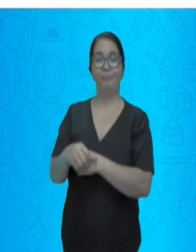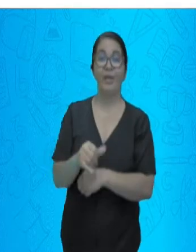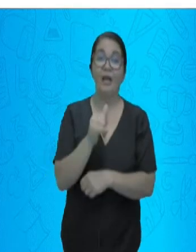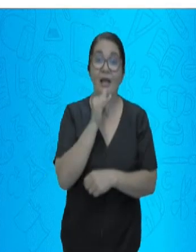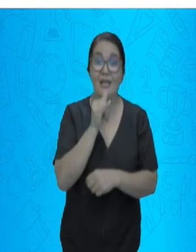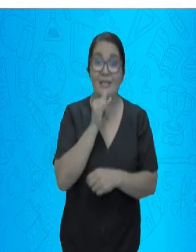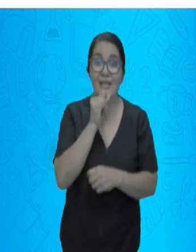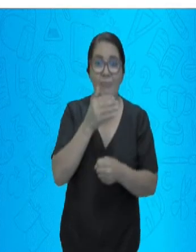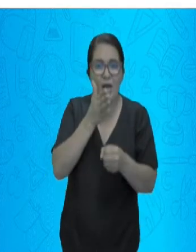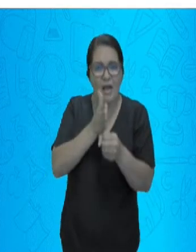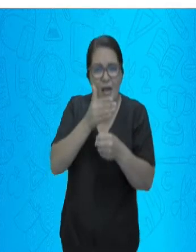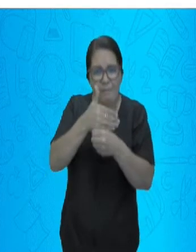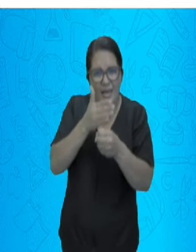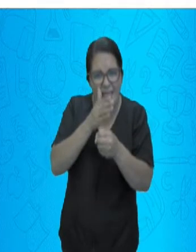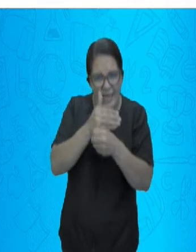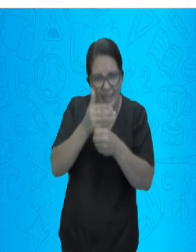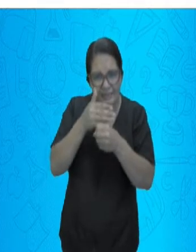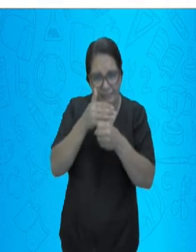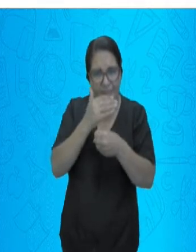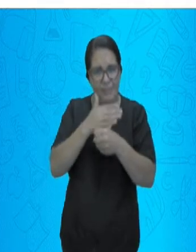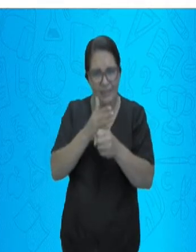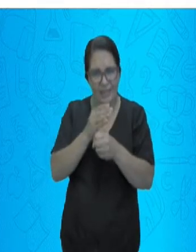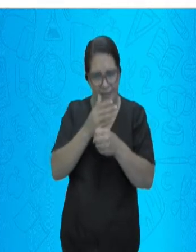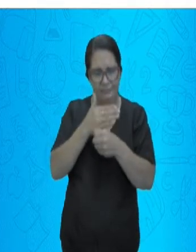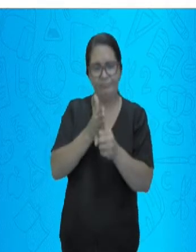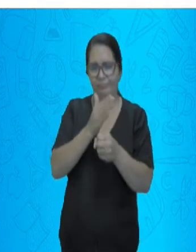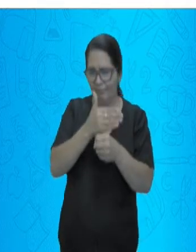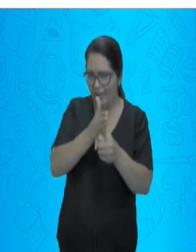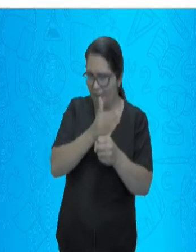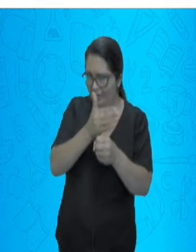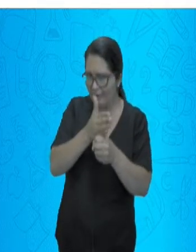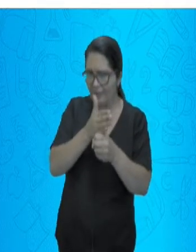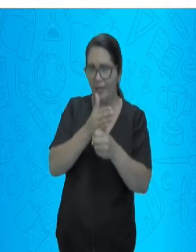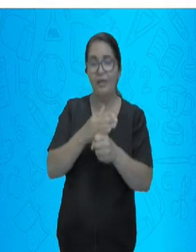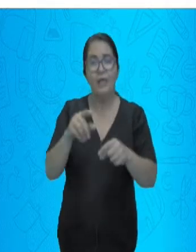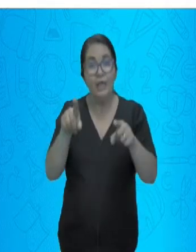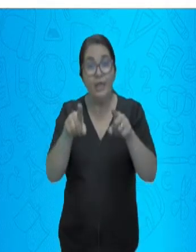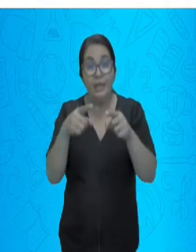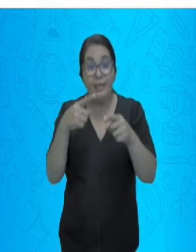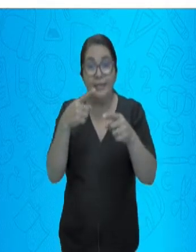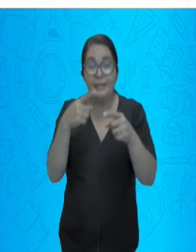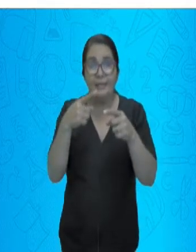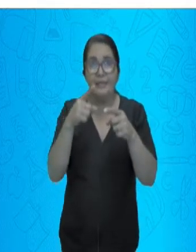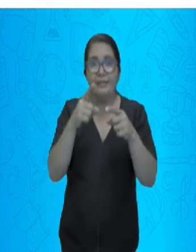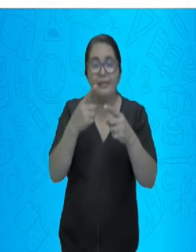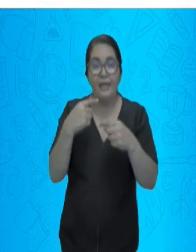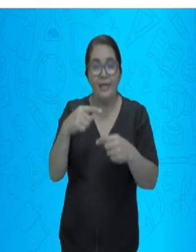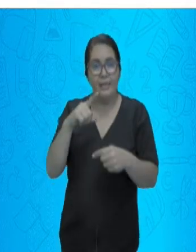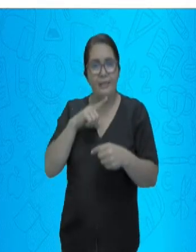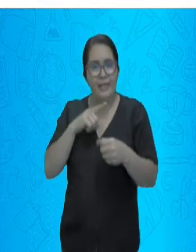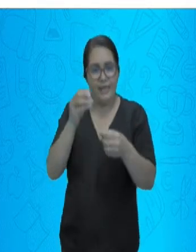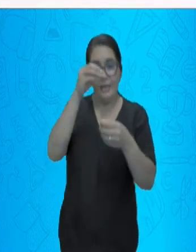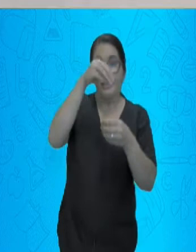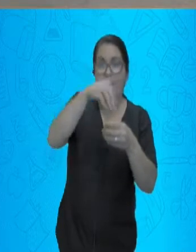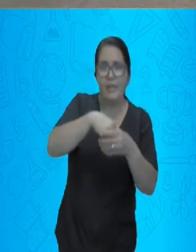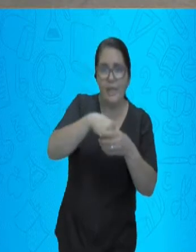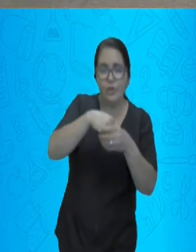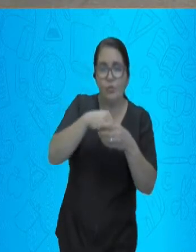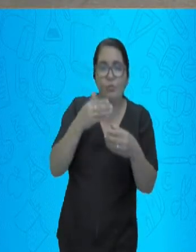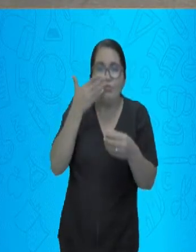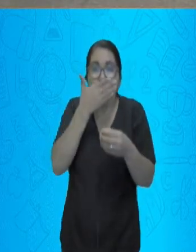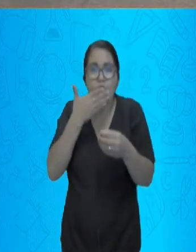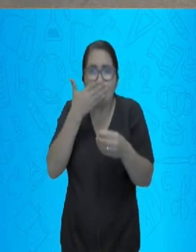tem muito carboidrato. E o carboidrato, à medida que ele vai sendo